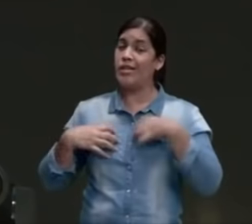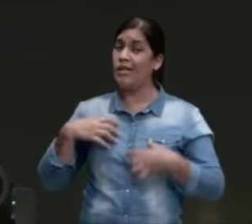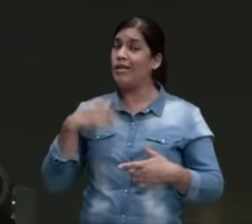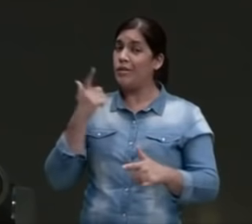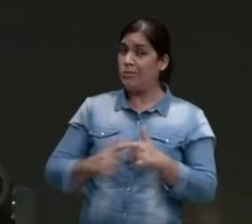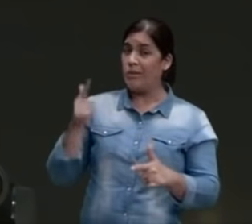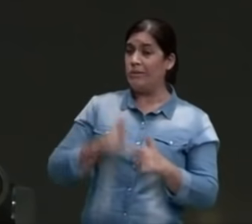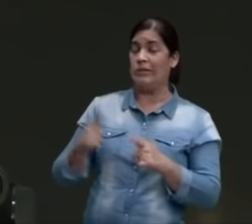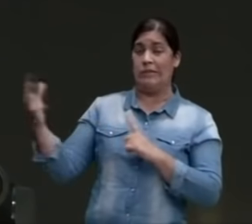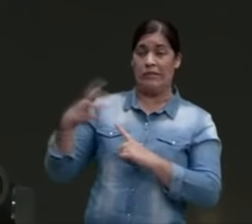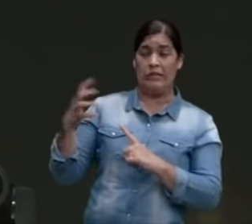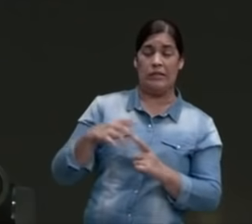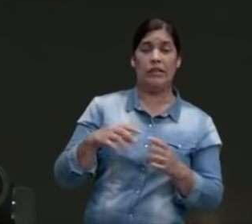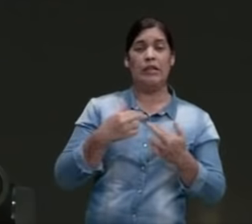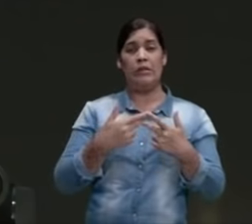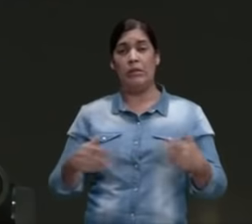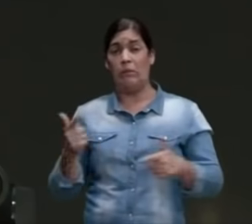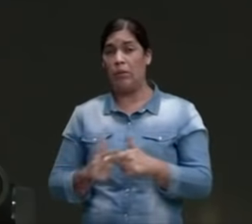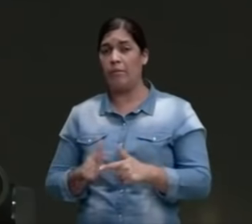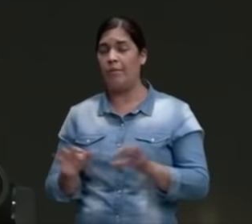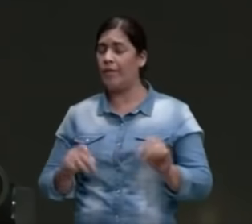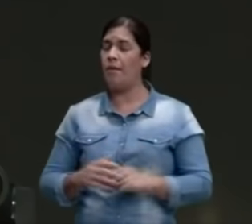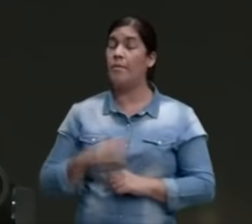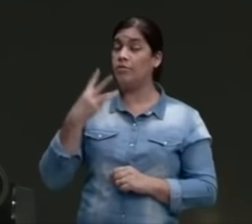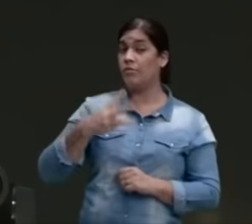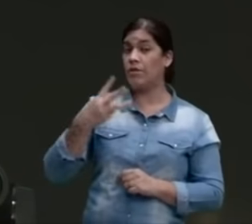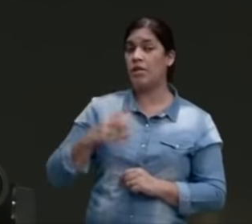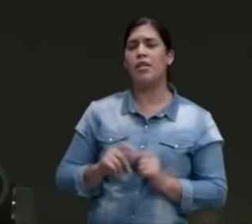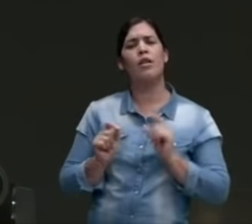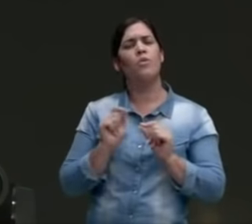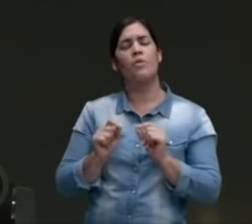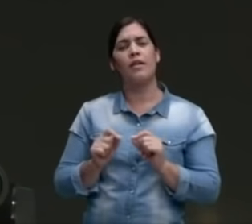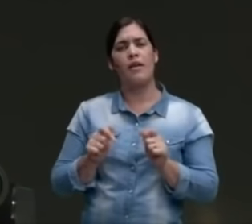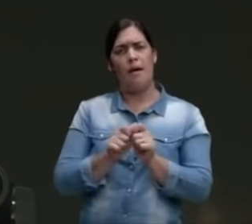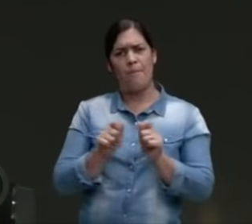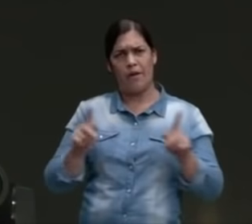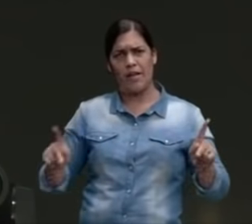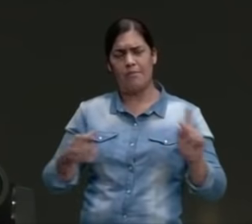tempo. E o terceiro sinal, irmãos, passa uma página aí, Apocalipse 13,